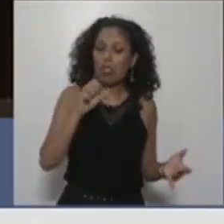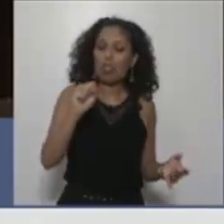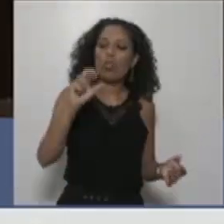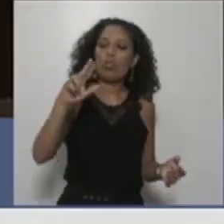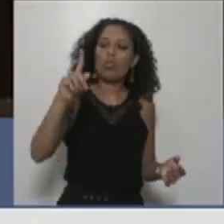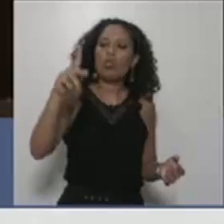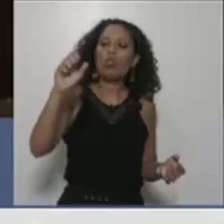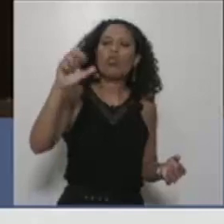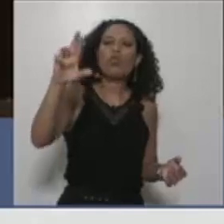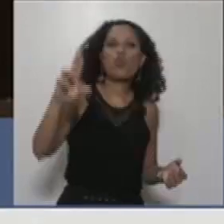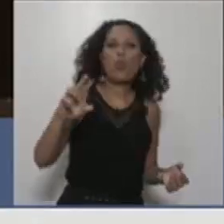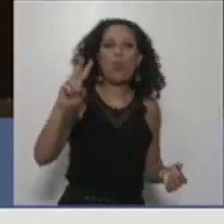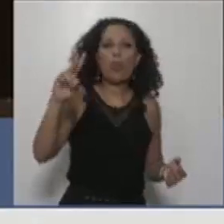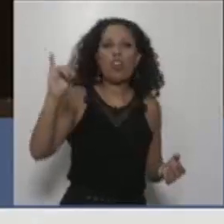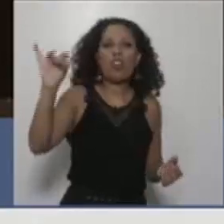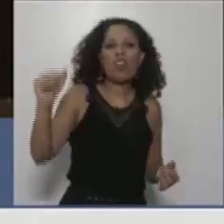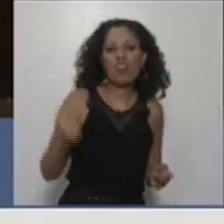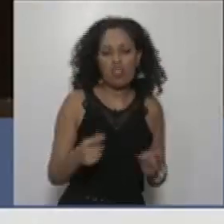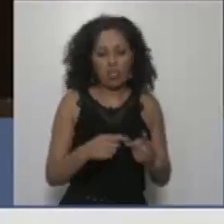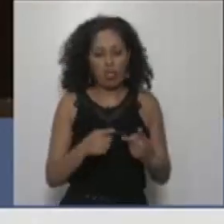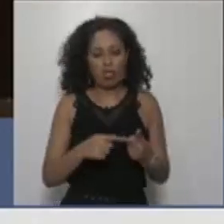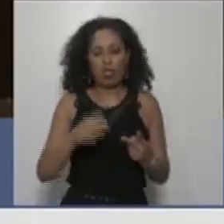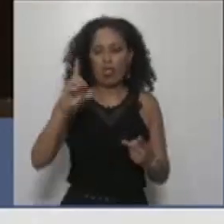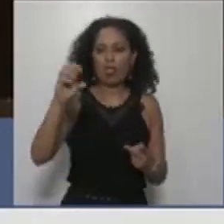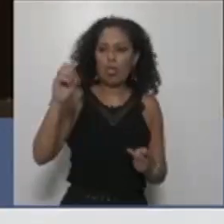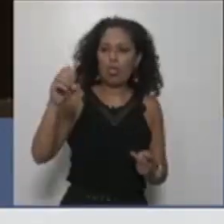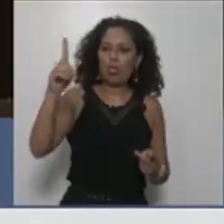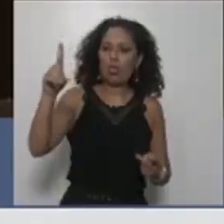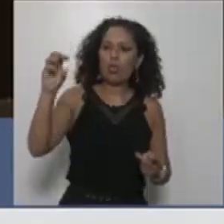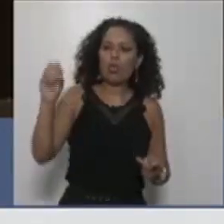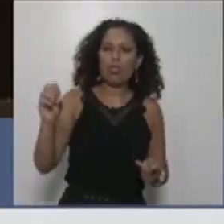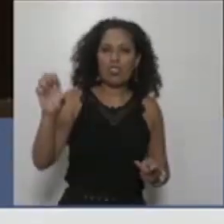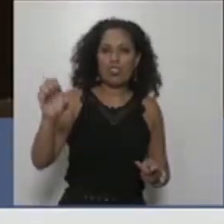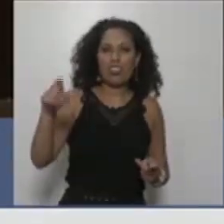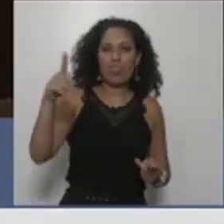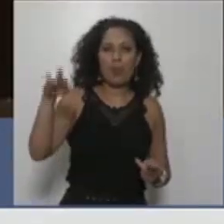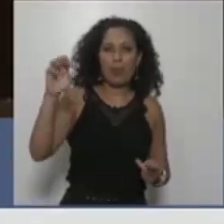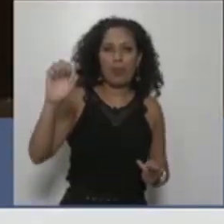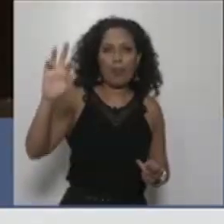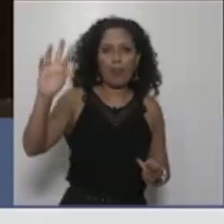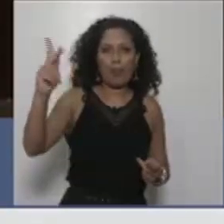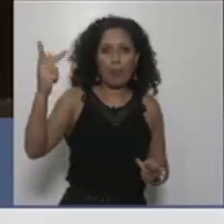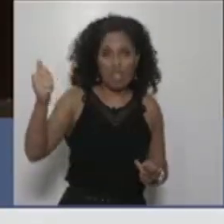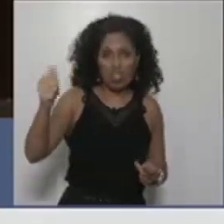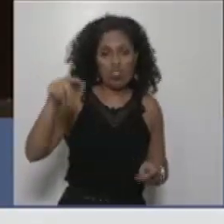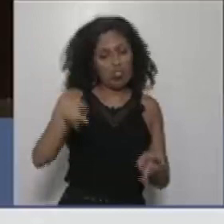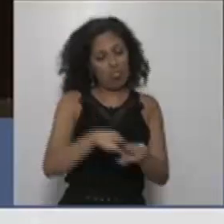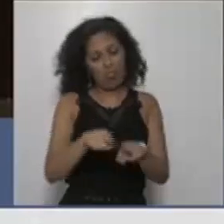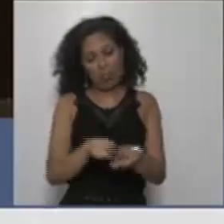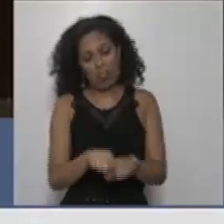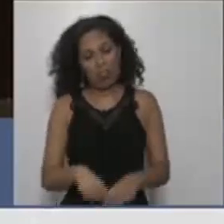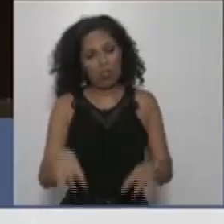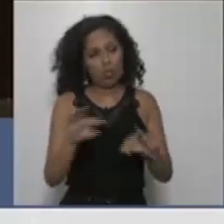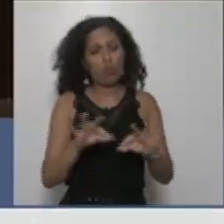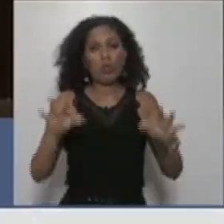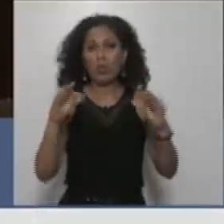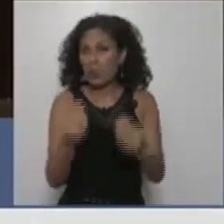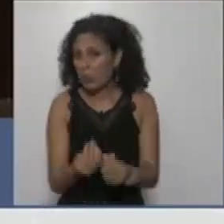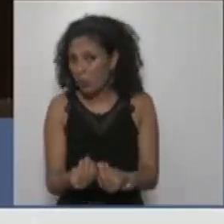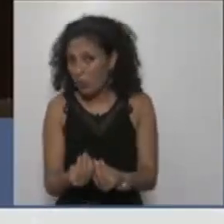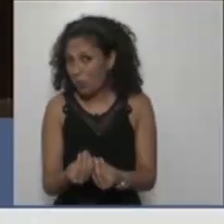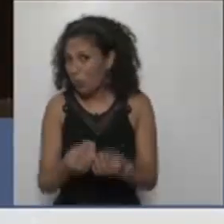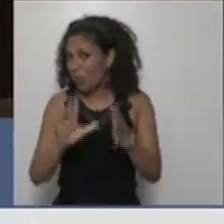Odebrecht é a empresa que é já notoriamente colocada em diversos esquemas de corrupção, apontada em várias delações